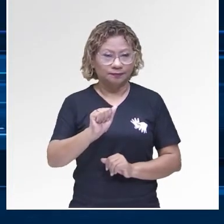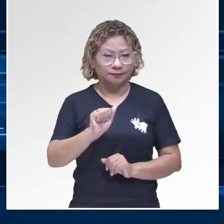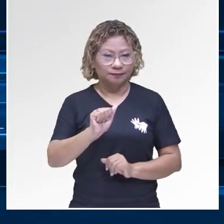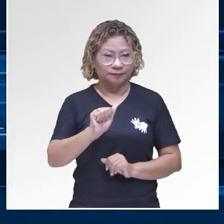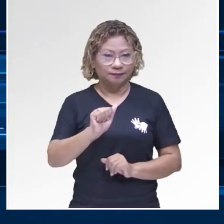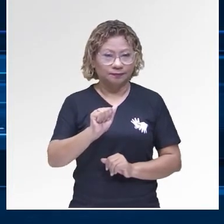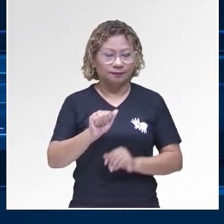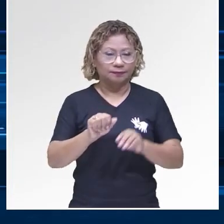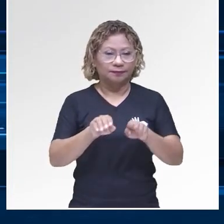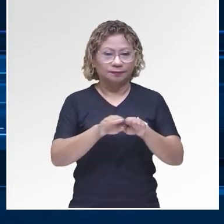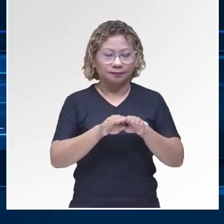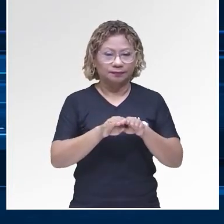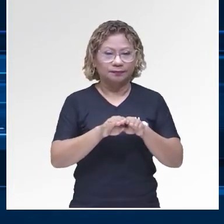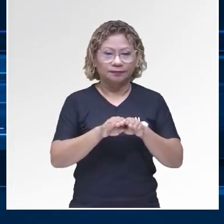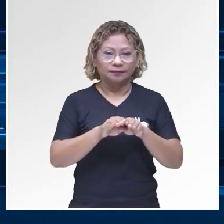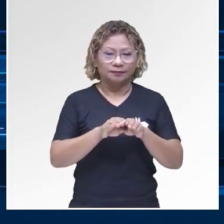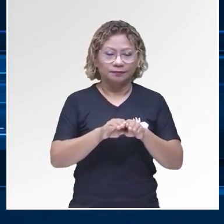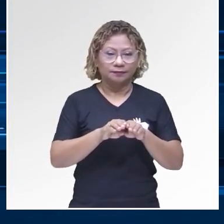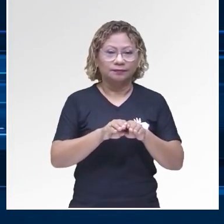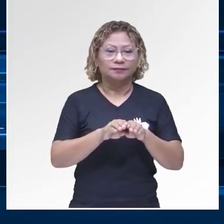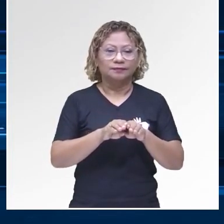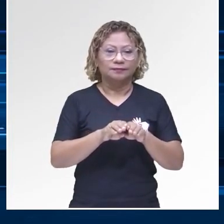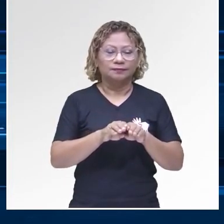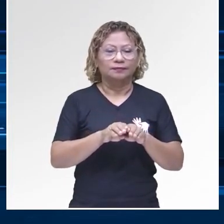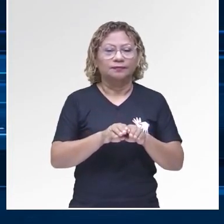mais 3R.